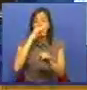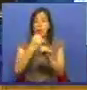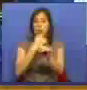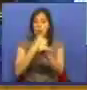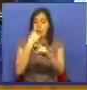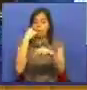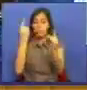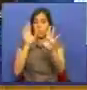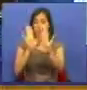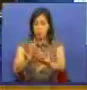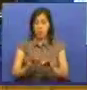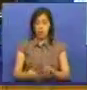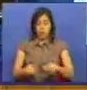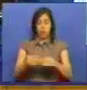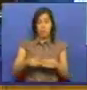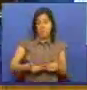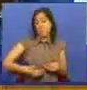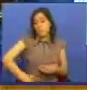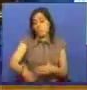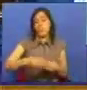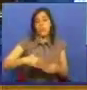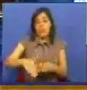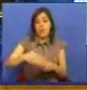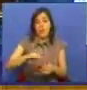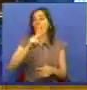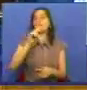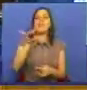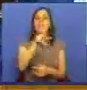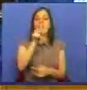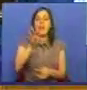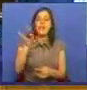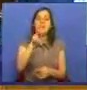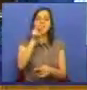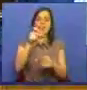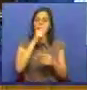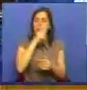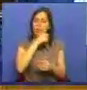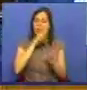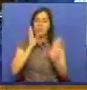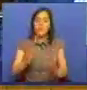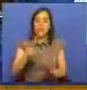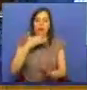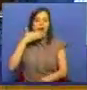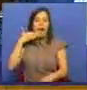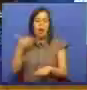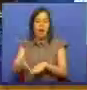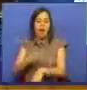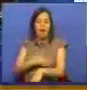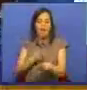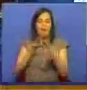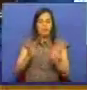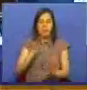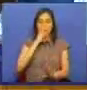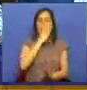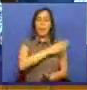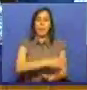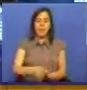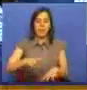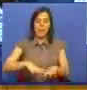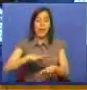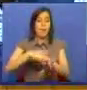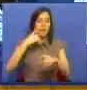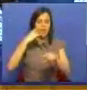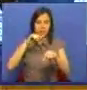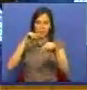ou seja, do próximo Código Vieira da Silva, já antecipadamente aplicado à